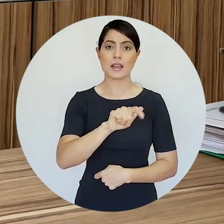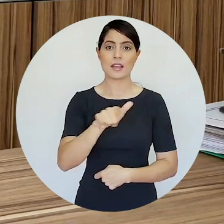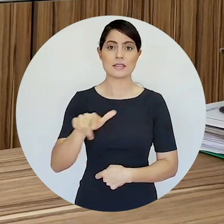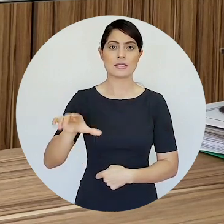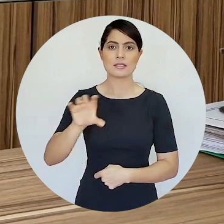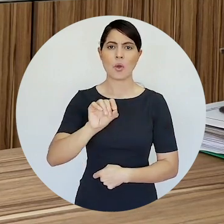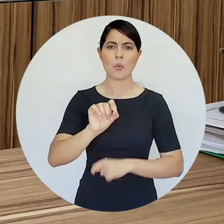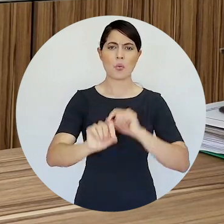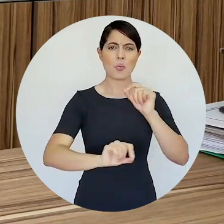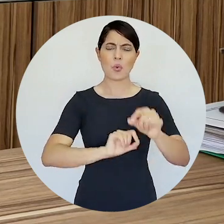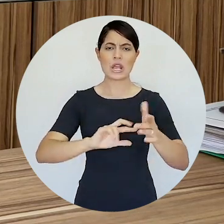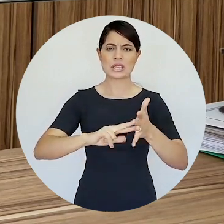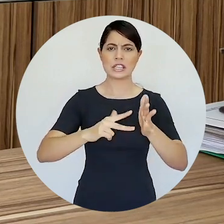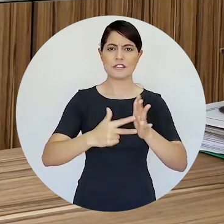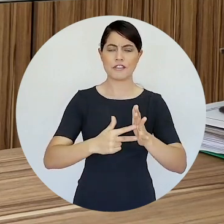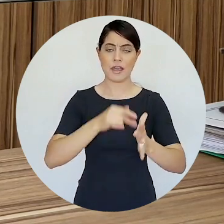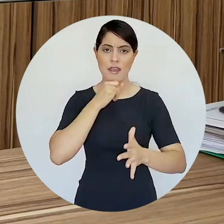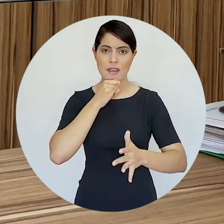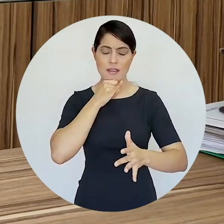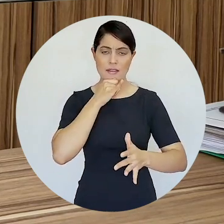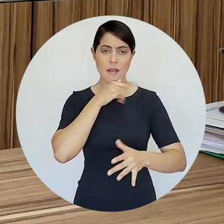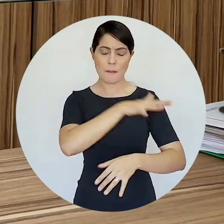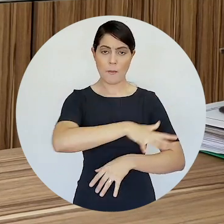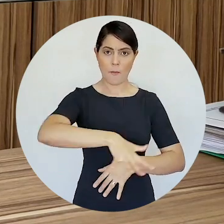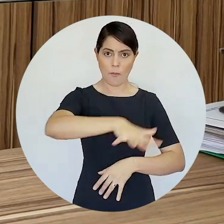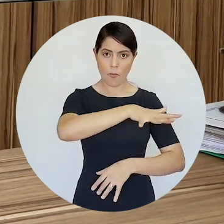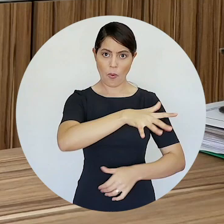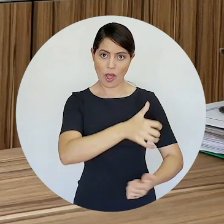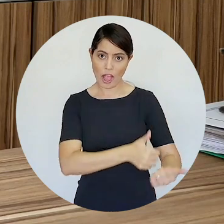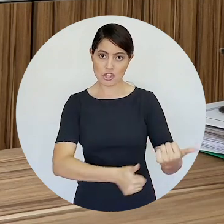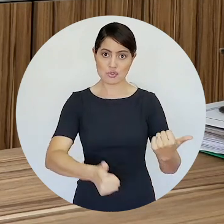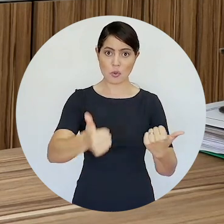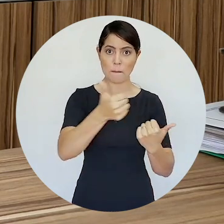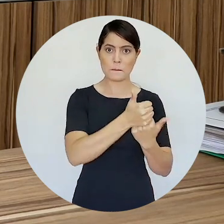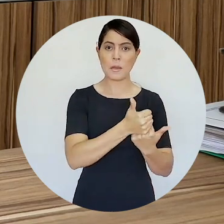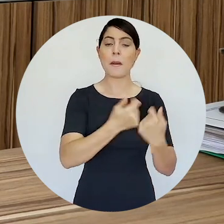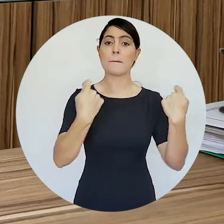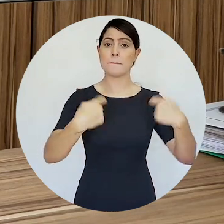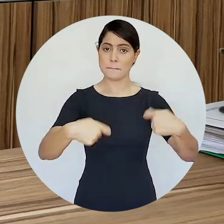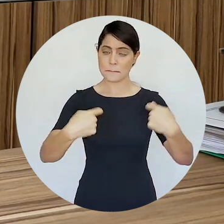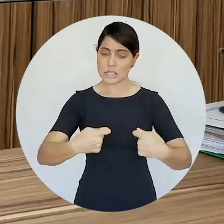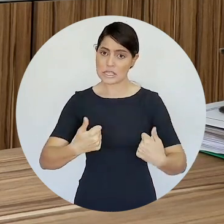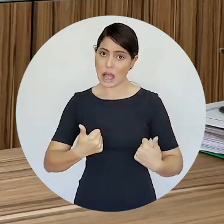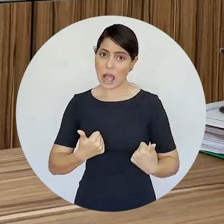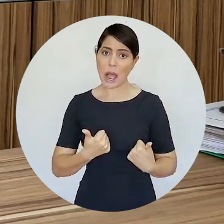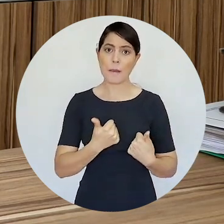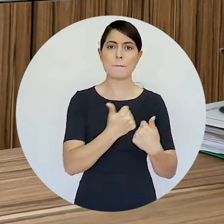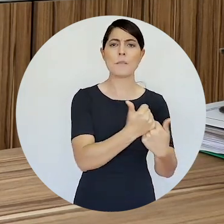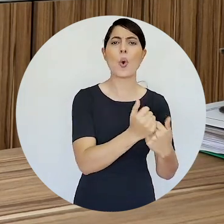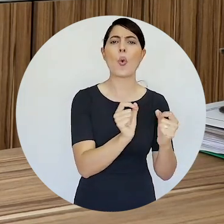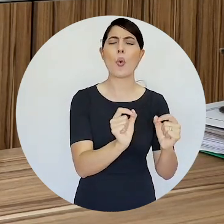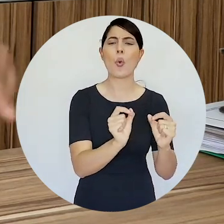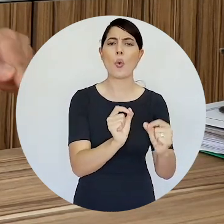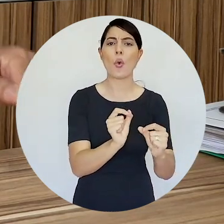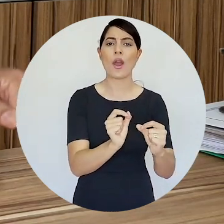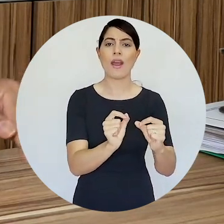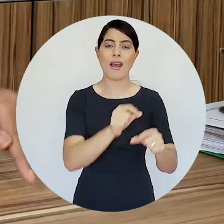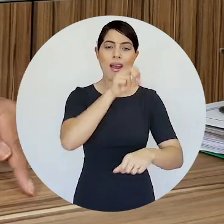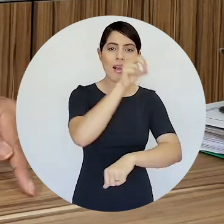oriundo de empreendimentos de significativo impacto, que estão obrigados a apoiar